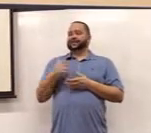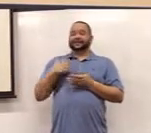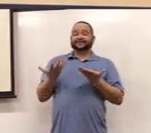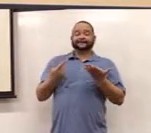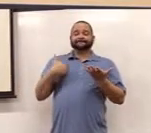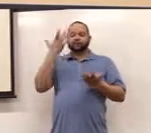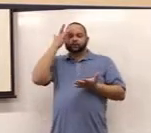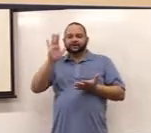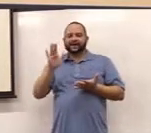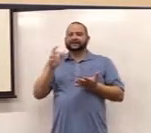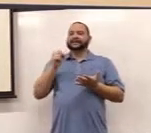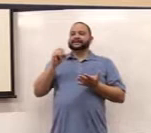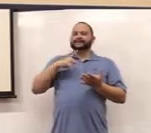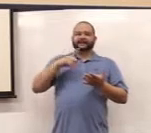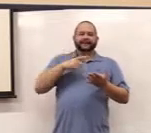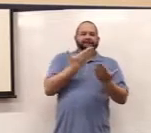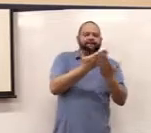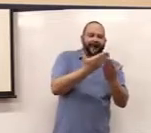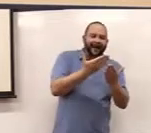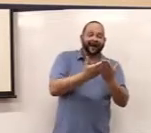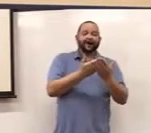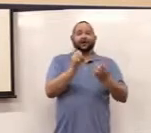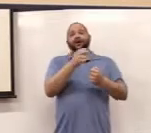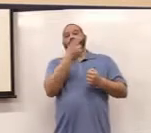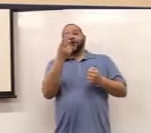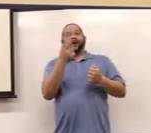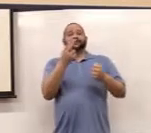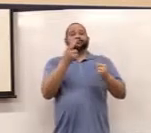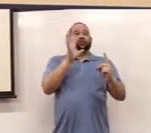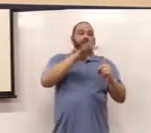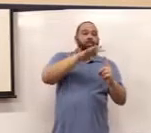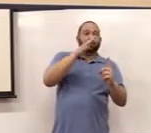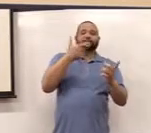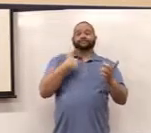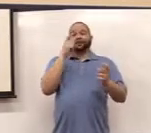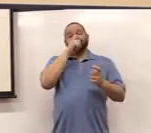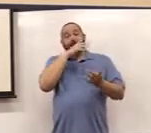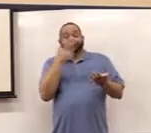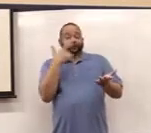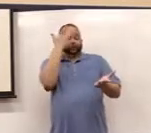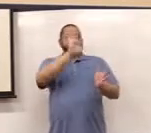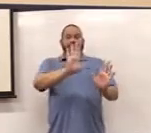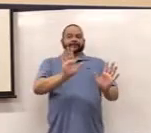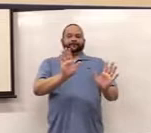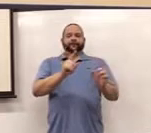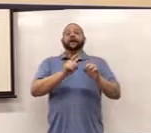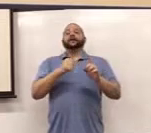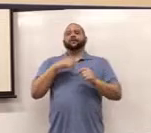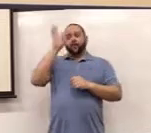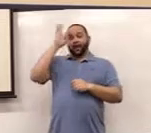sabe direito se ele chegou a ter essas aulas ou não, se isso é meio lenda e tal. Mas ele teve essa possibilidade. Ele então resolve